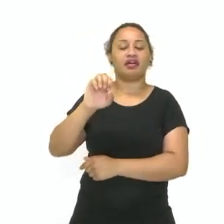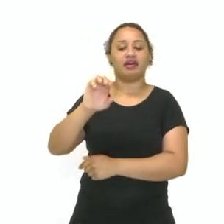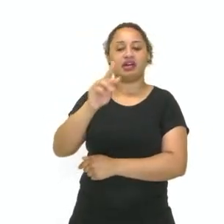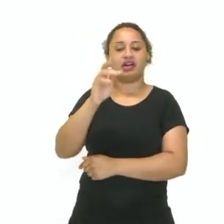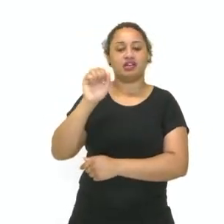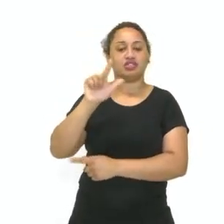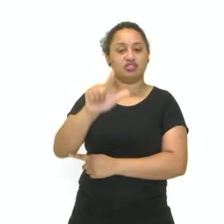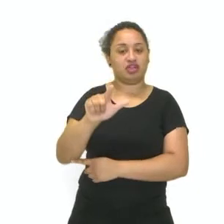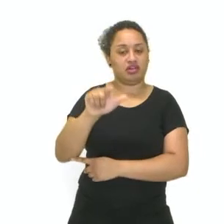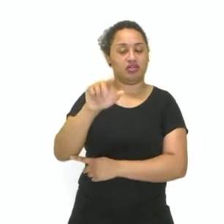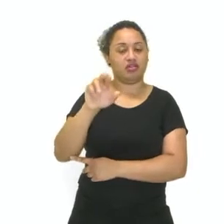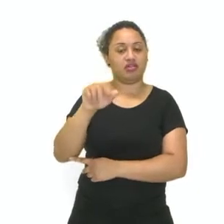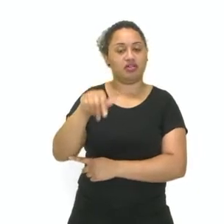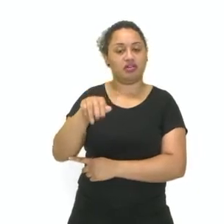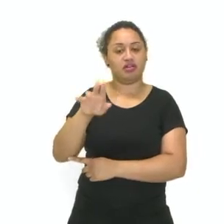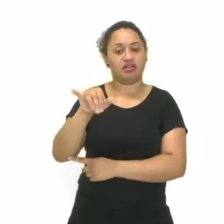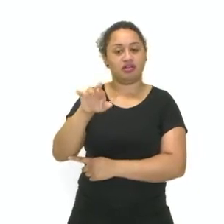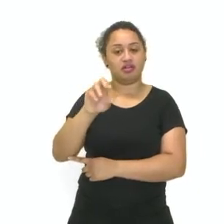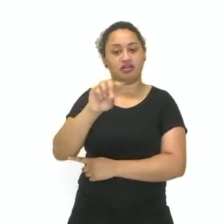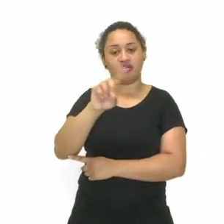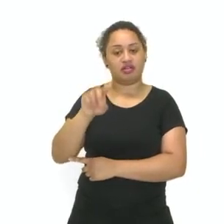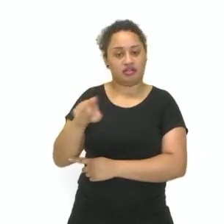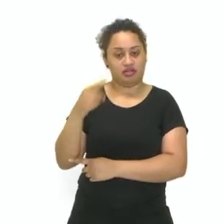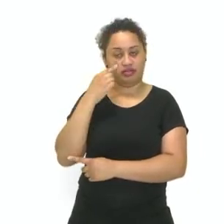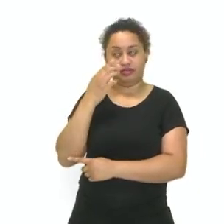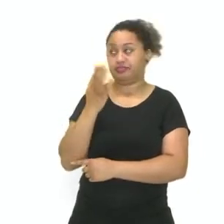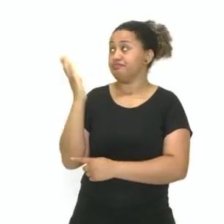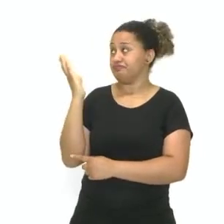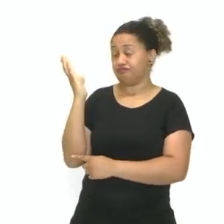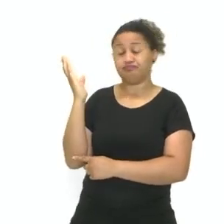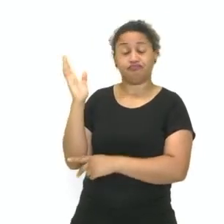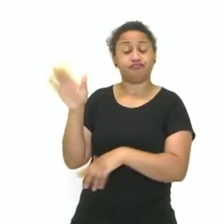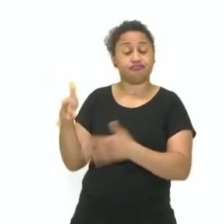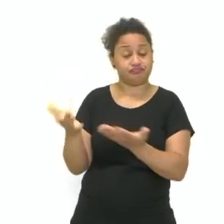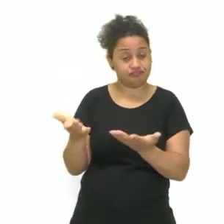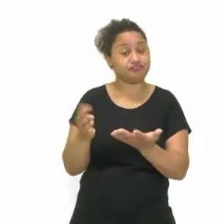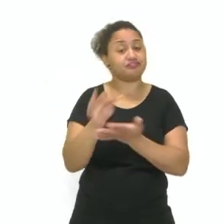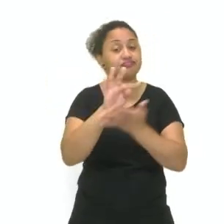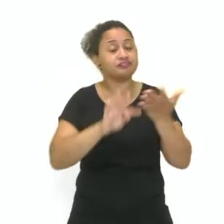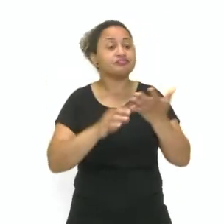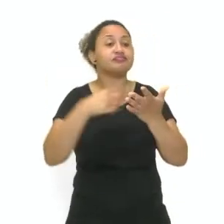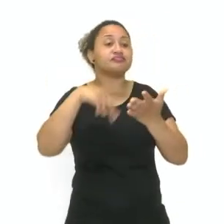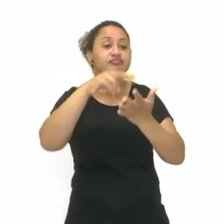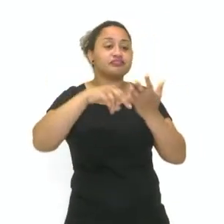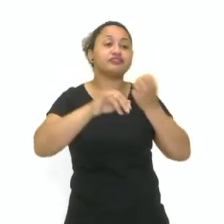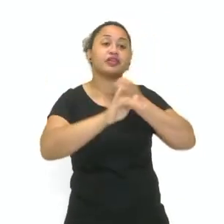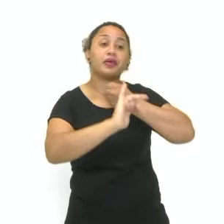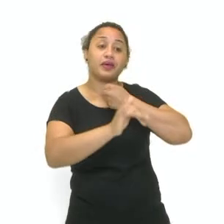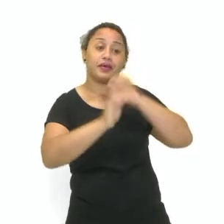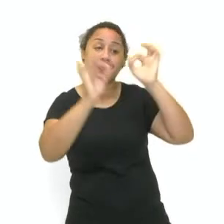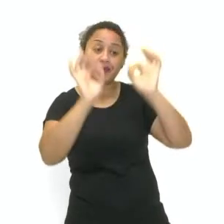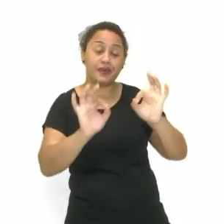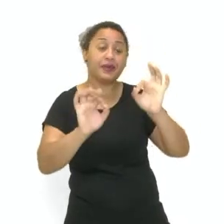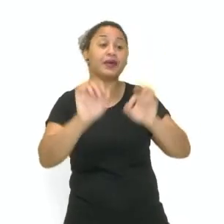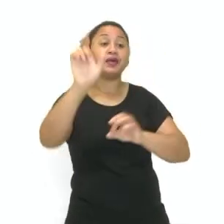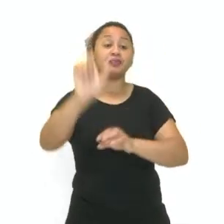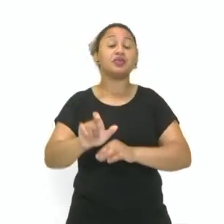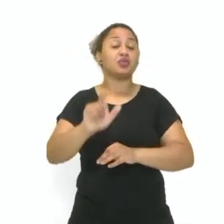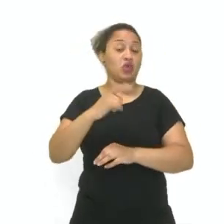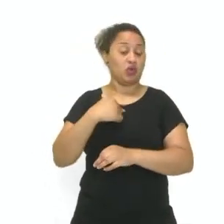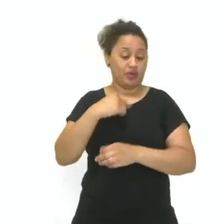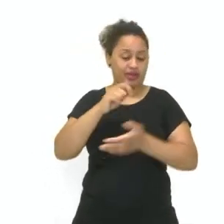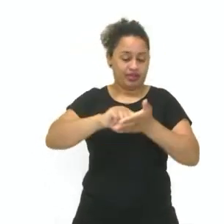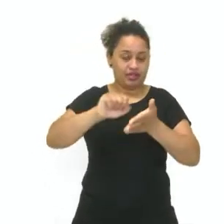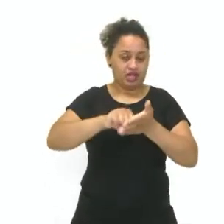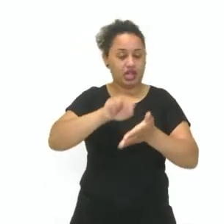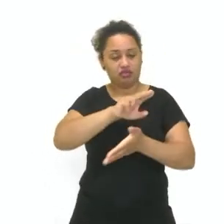o seguinte: o texto que estamos lendo é uma crônica, correto? Então, a pessoa que escreve crônicas é